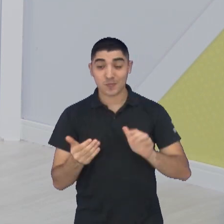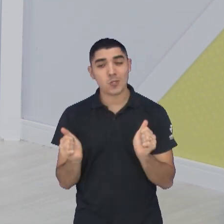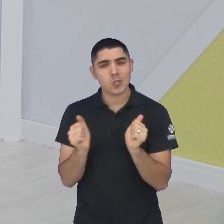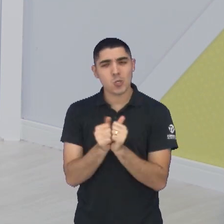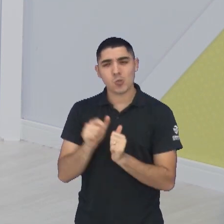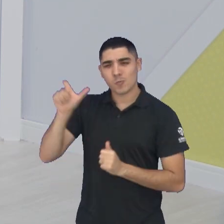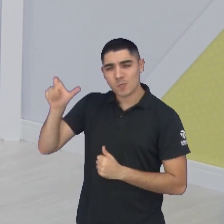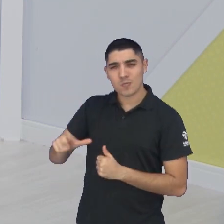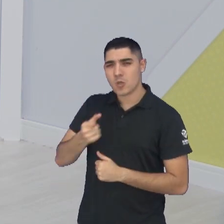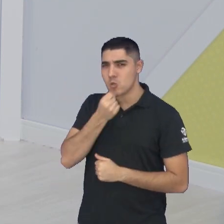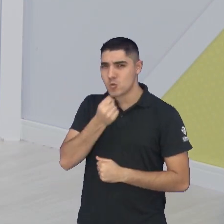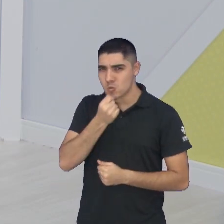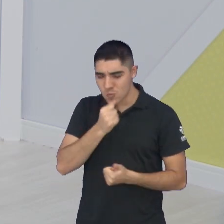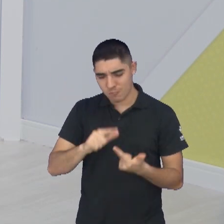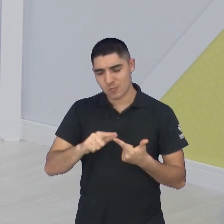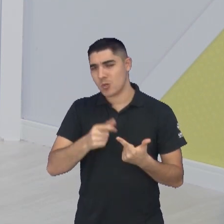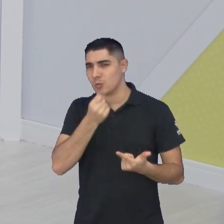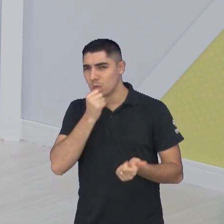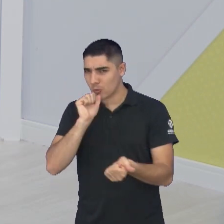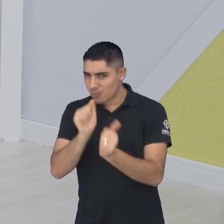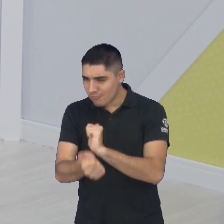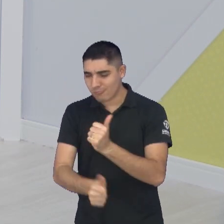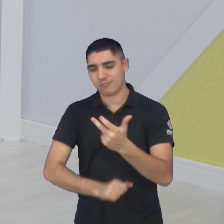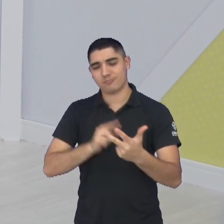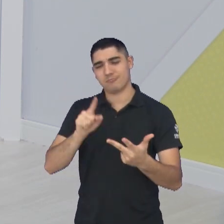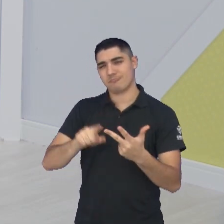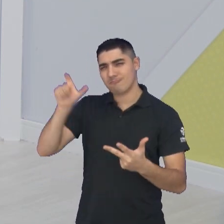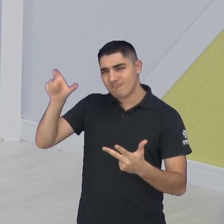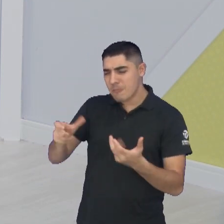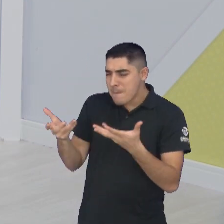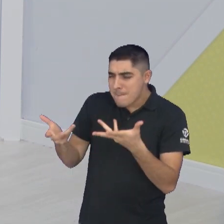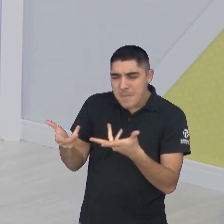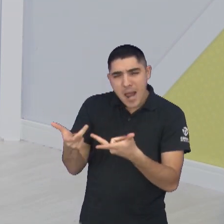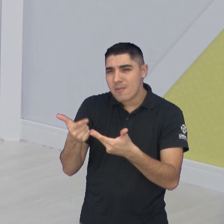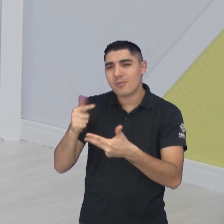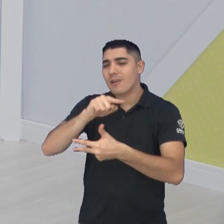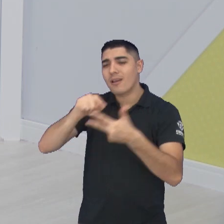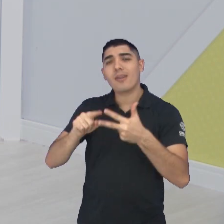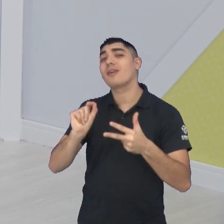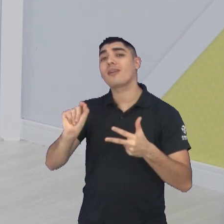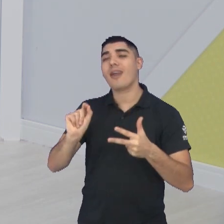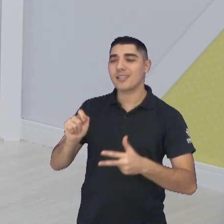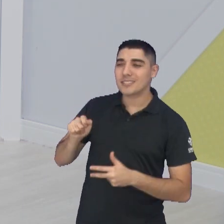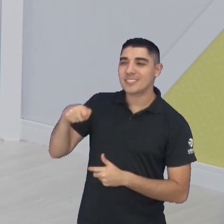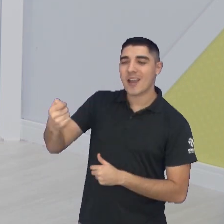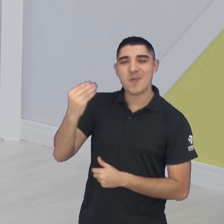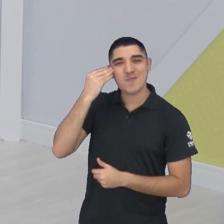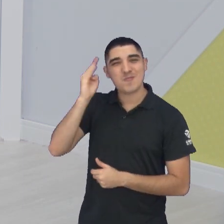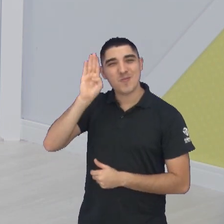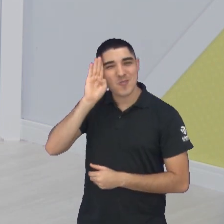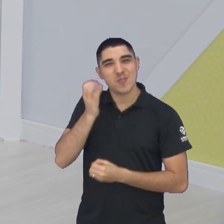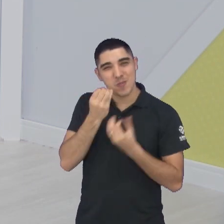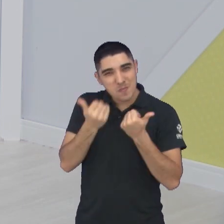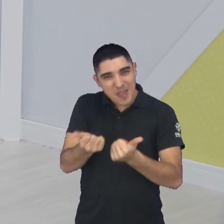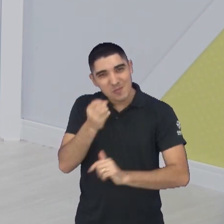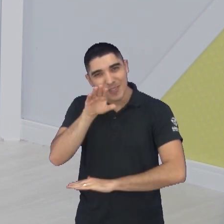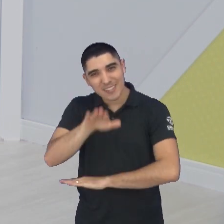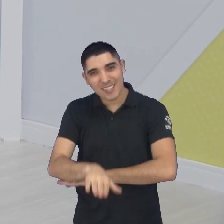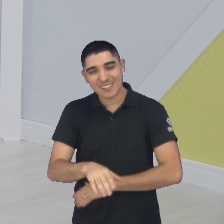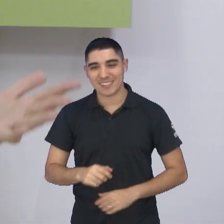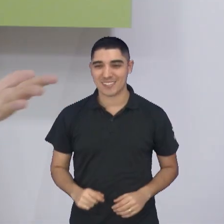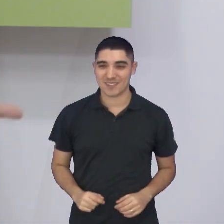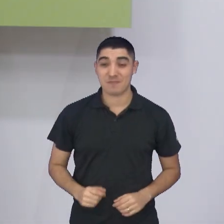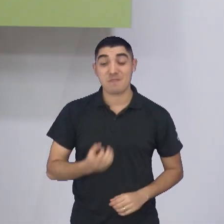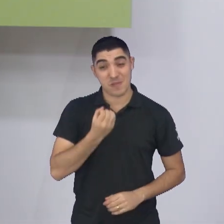comigo ele, jornalista, repórter esportivo, gente da melhor qualidade, o nosso querido Bruno Castilho. Tudo bem, Brunão? Boa